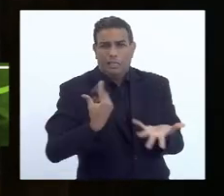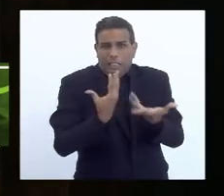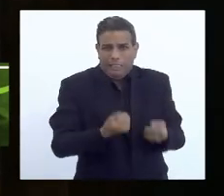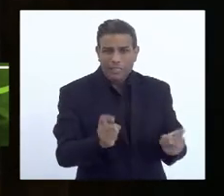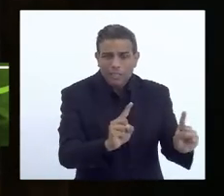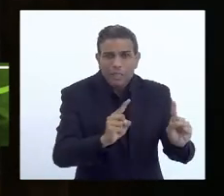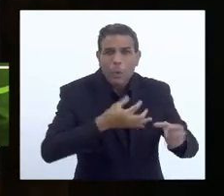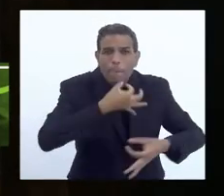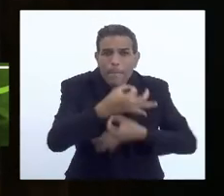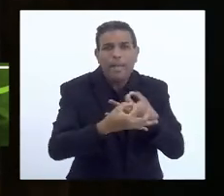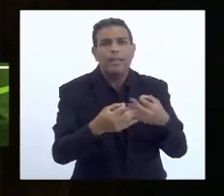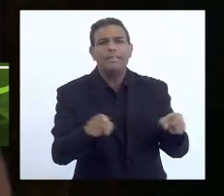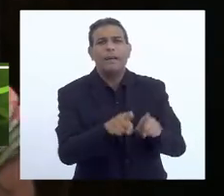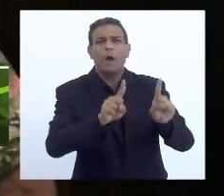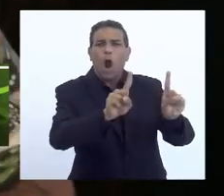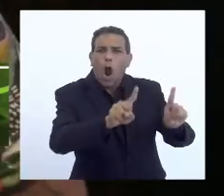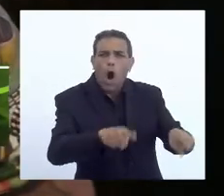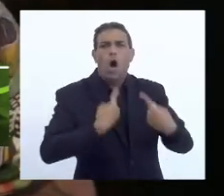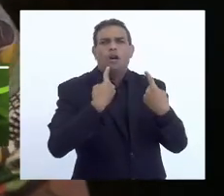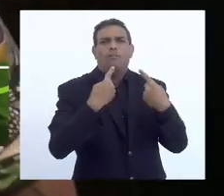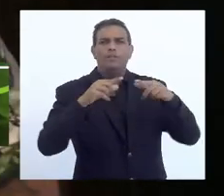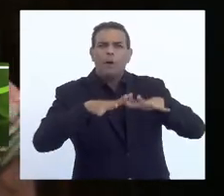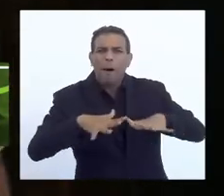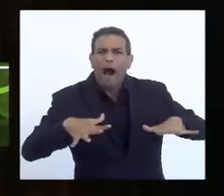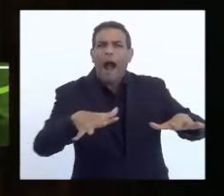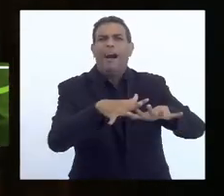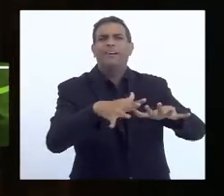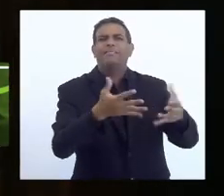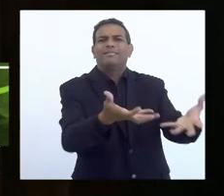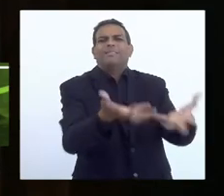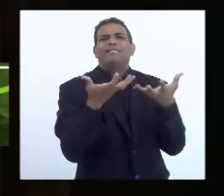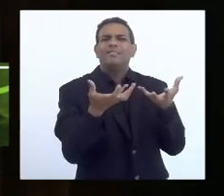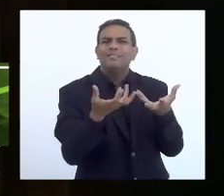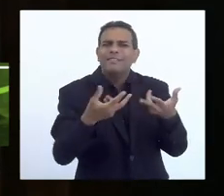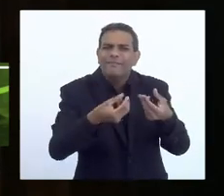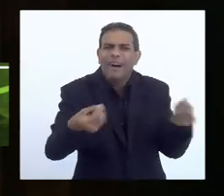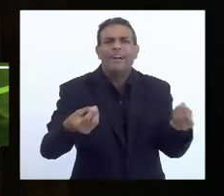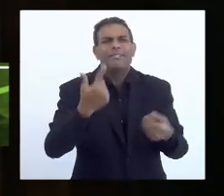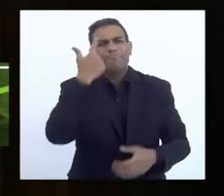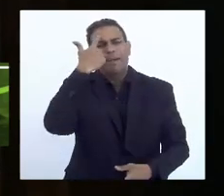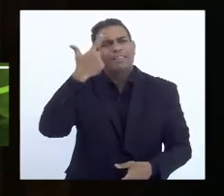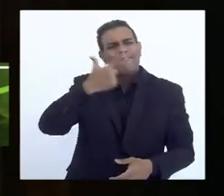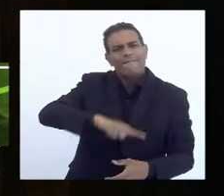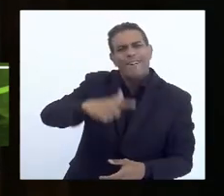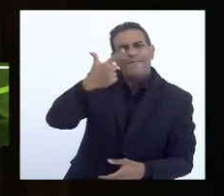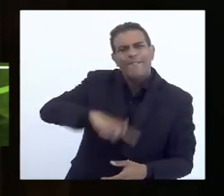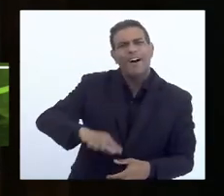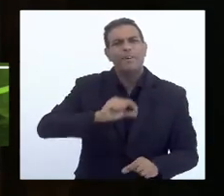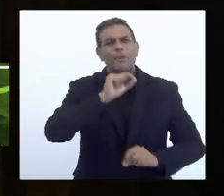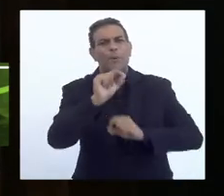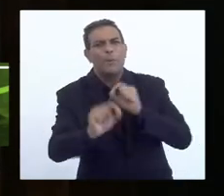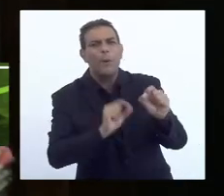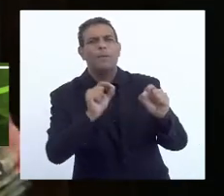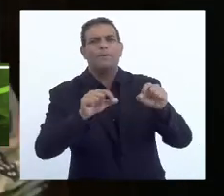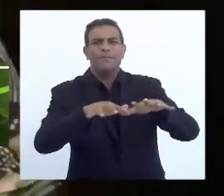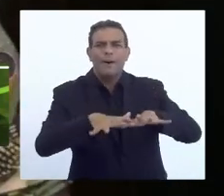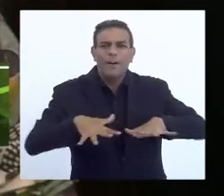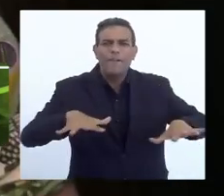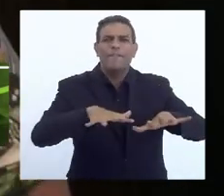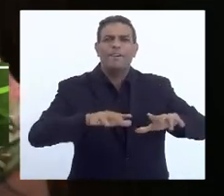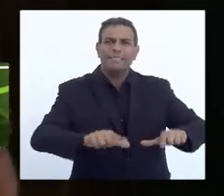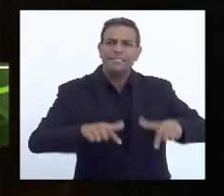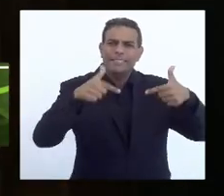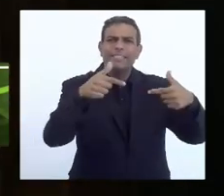decisões, eles nos colocam no espaço de querer e nos fazem repensar se esses espaços foram